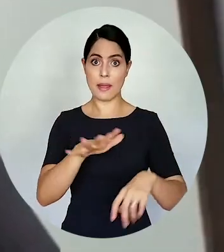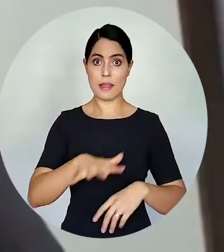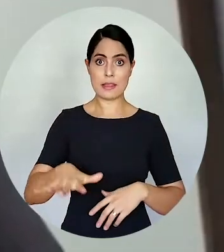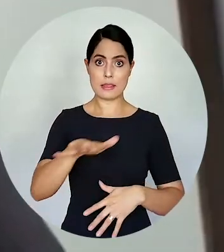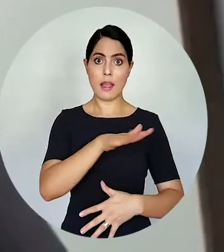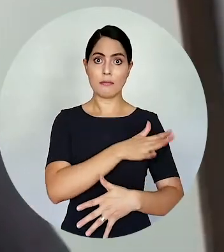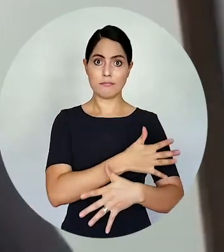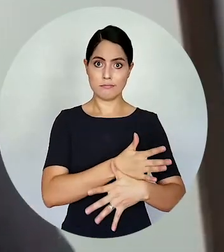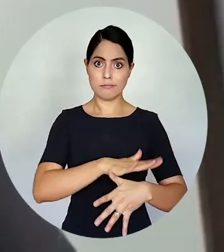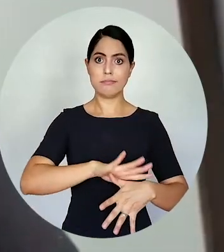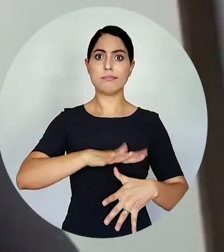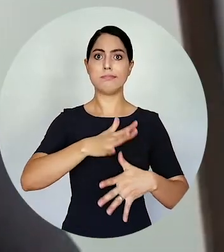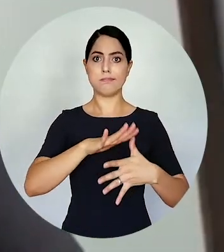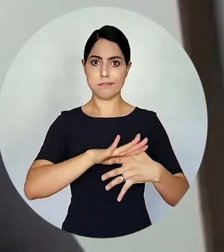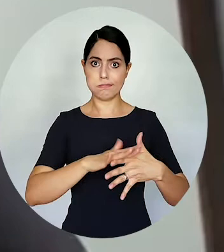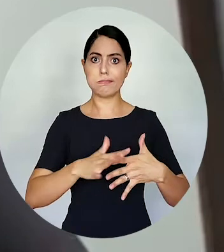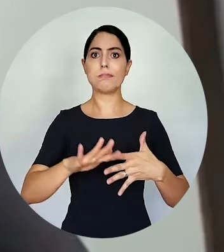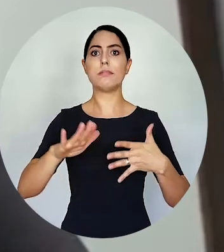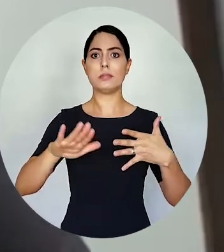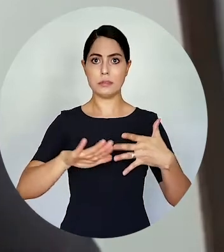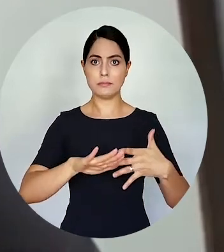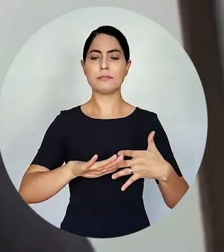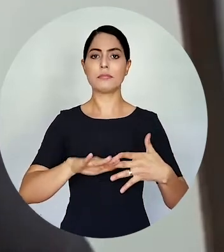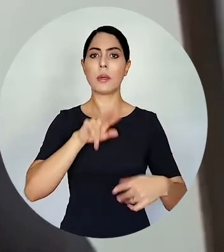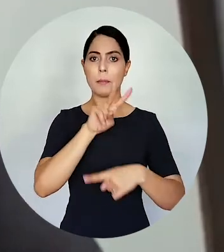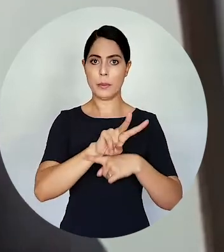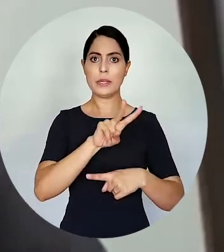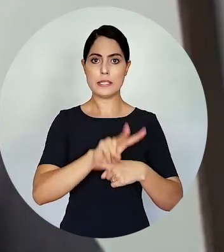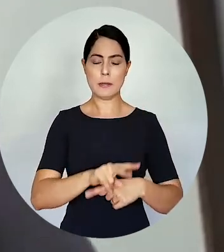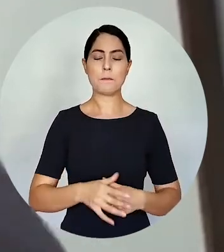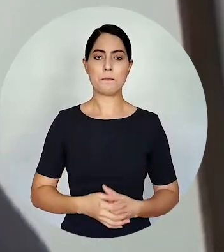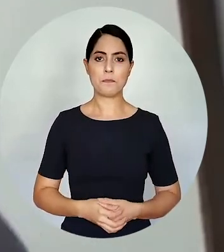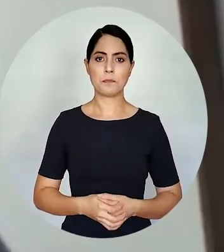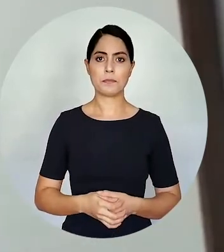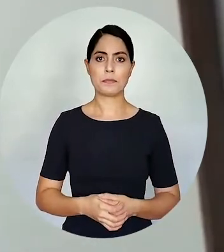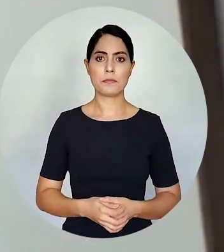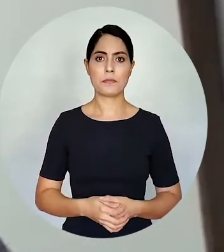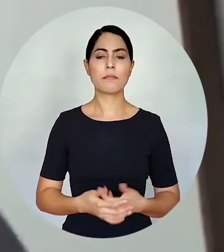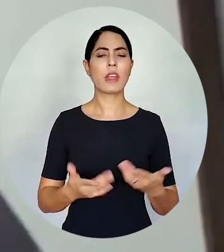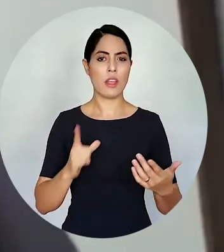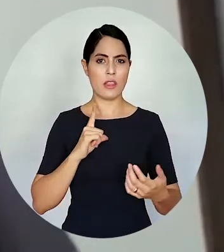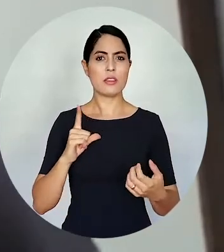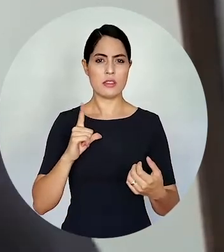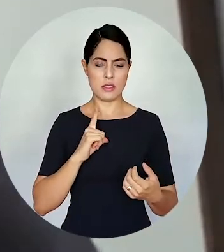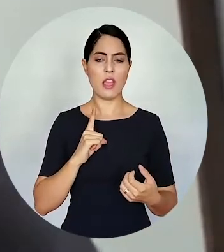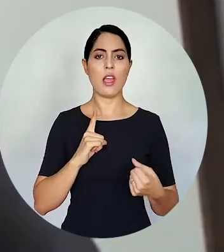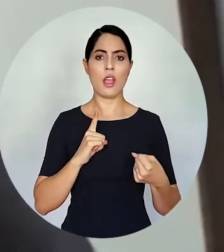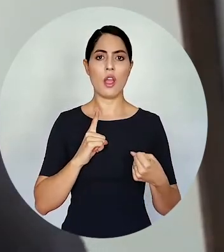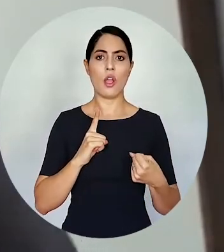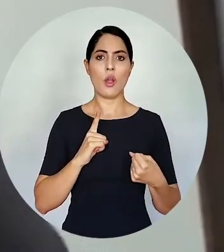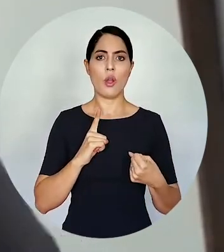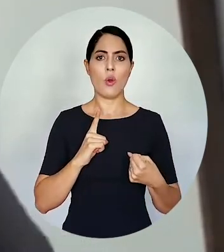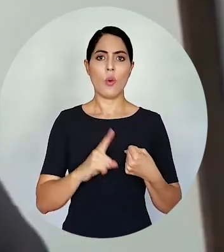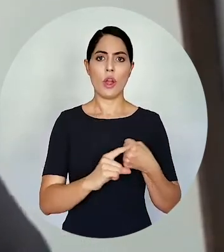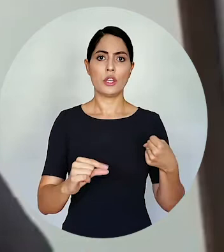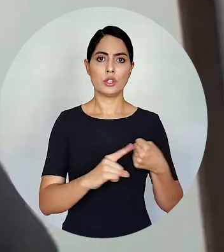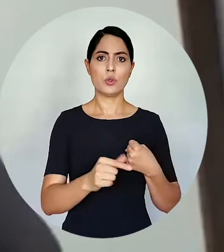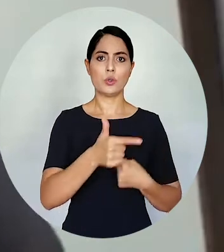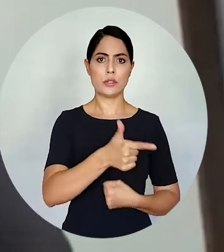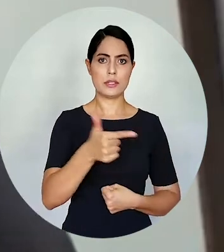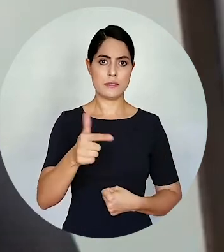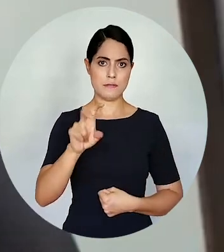Atlântica. A Constituição, quando desenhou, né, o seu artigo 225, e